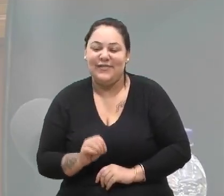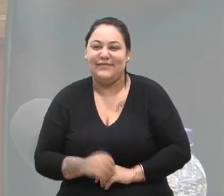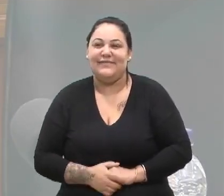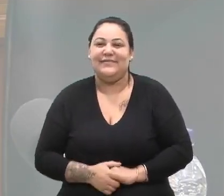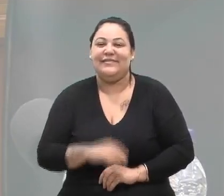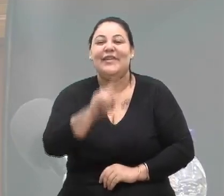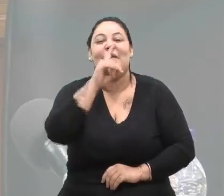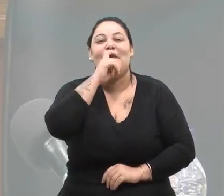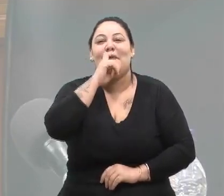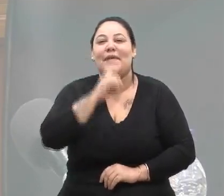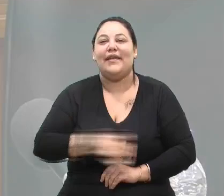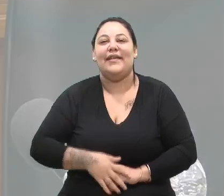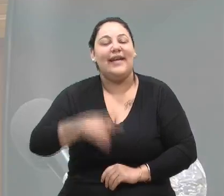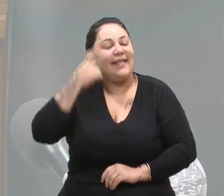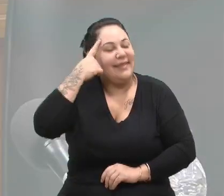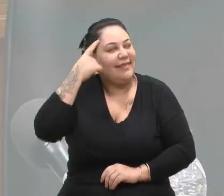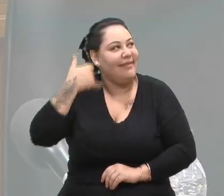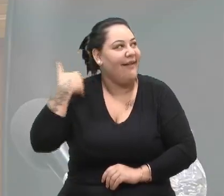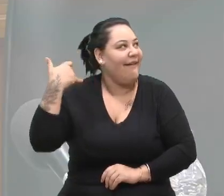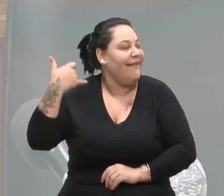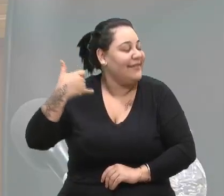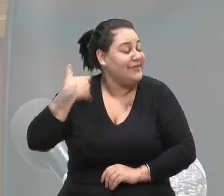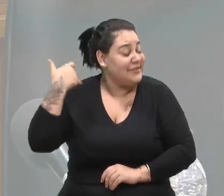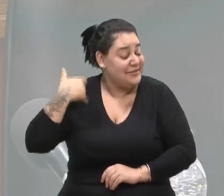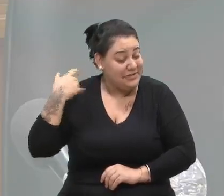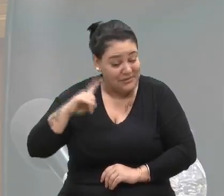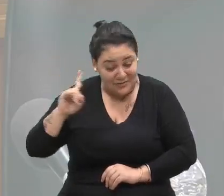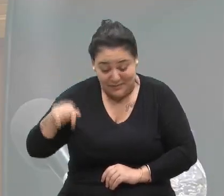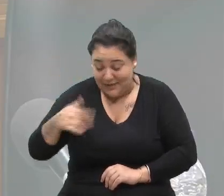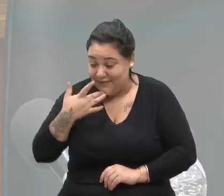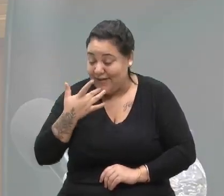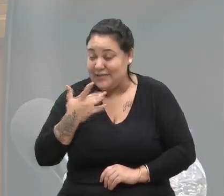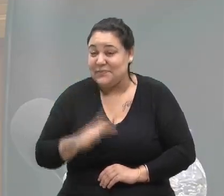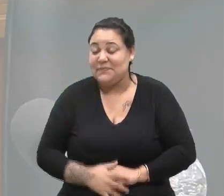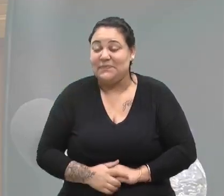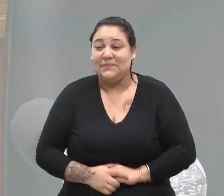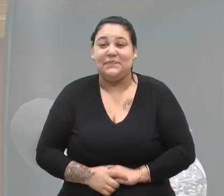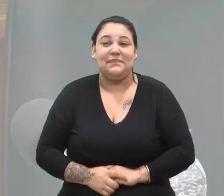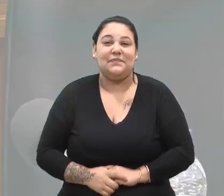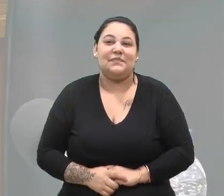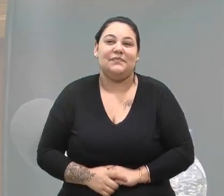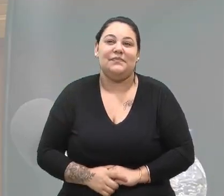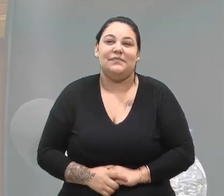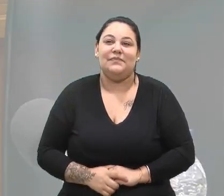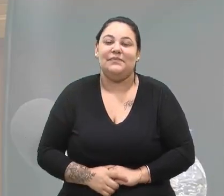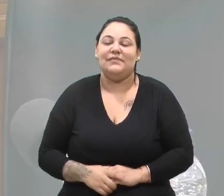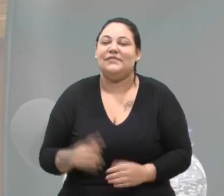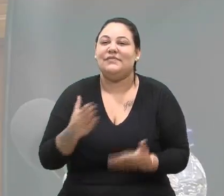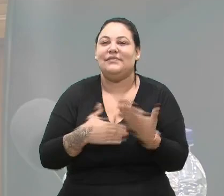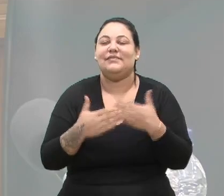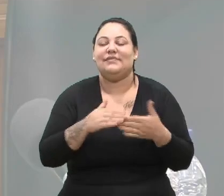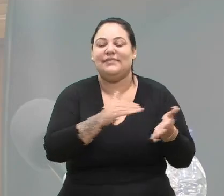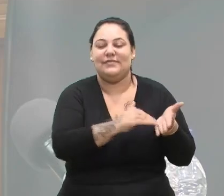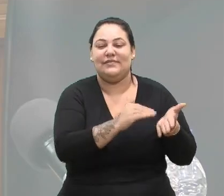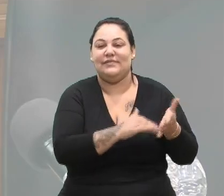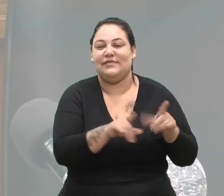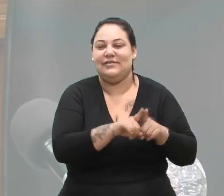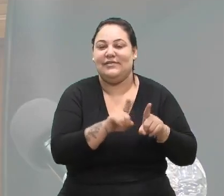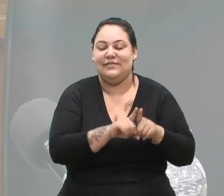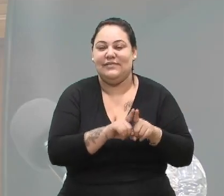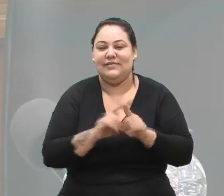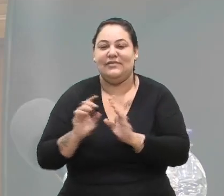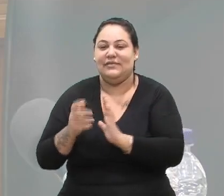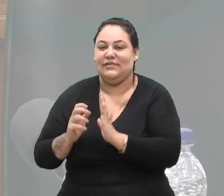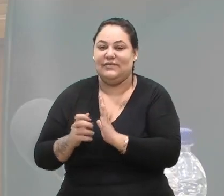Não é a idade, né? A idade da gente não é moleza, mas vamos lá. A todos os secretários, aos servidores,